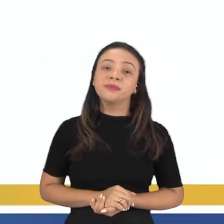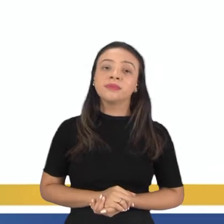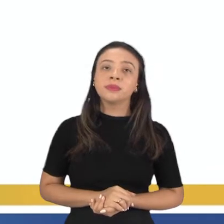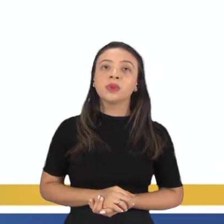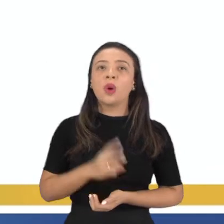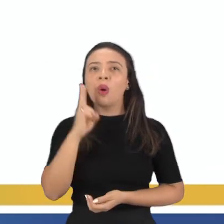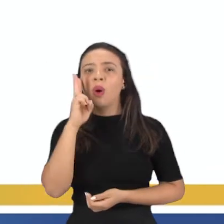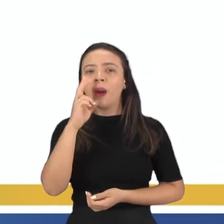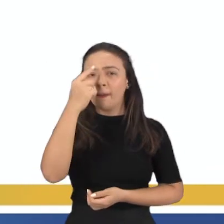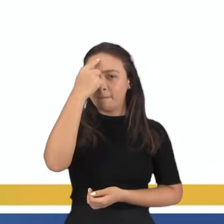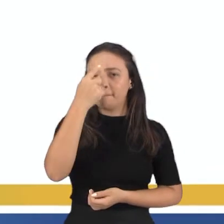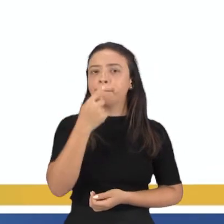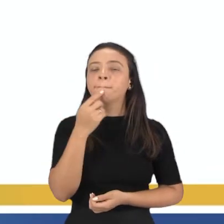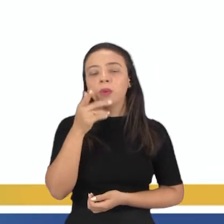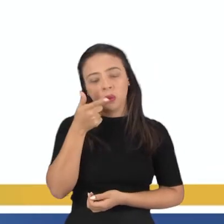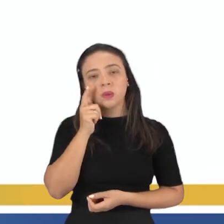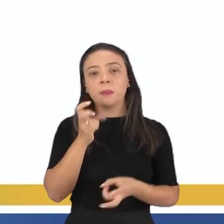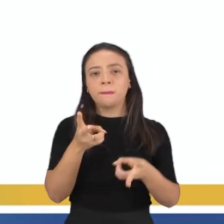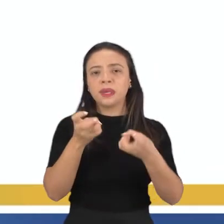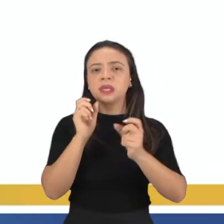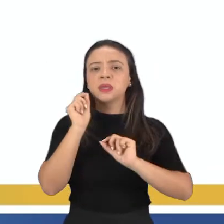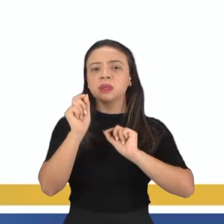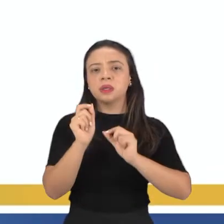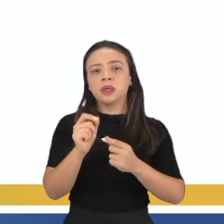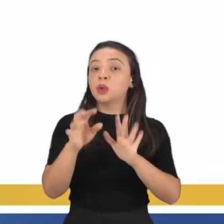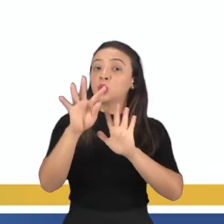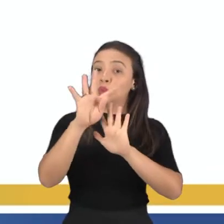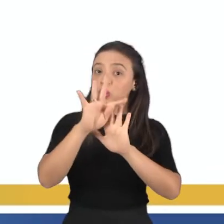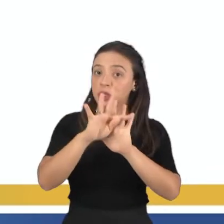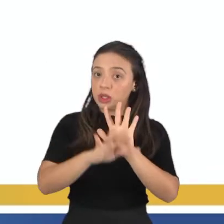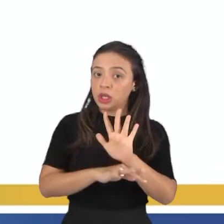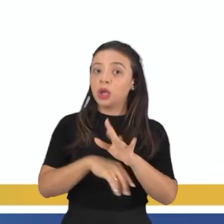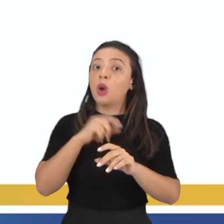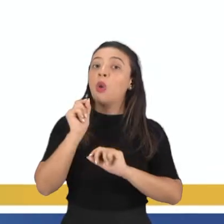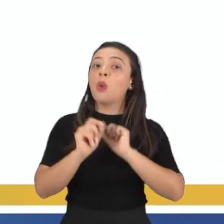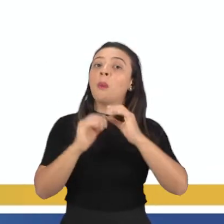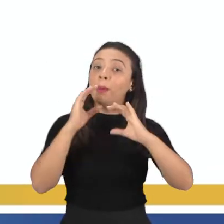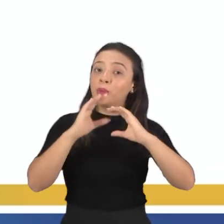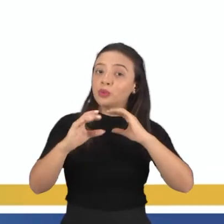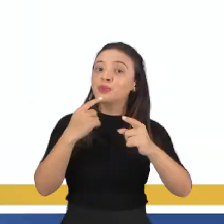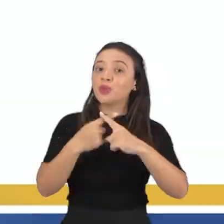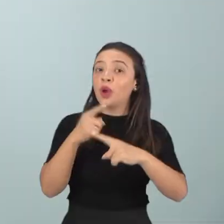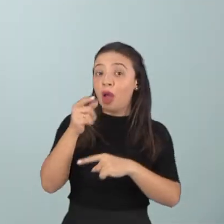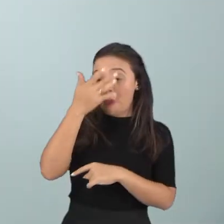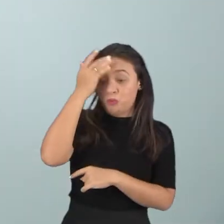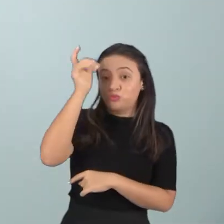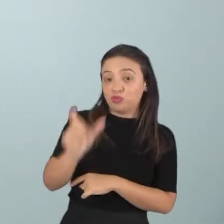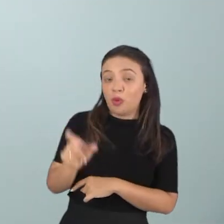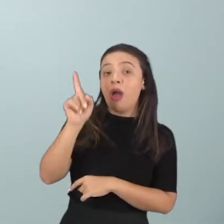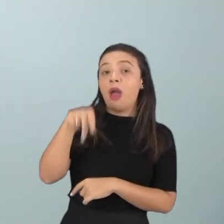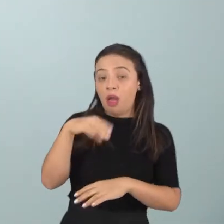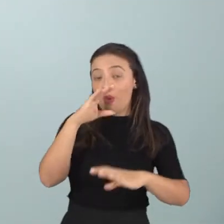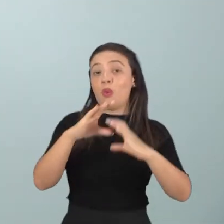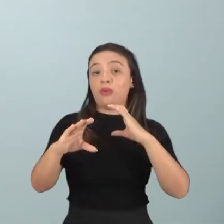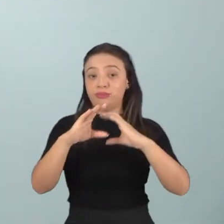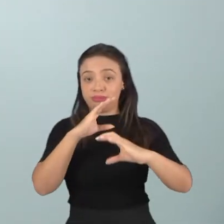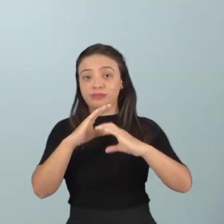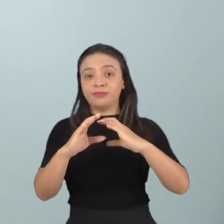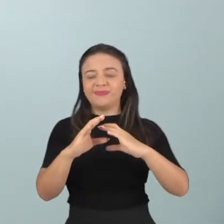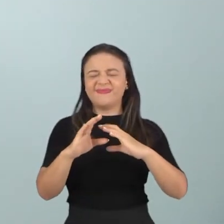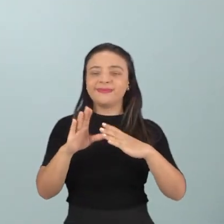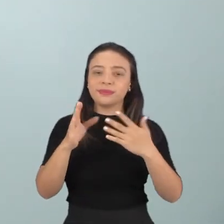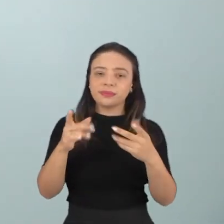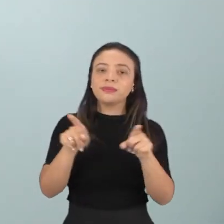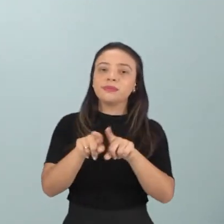sobra por esta imagem eu já sei discernir que o texto se trata de uma música porque ele é um cantor né Muito provavelmente será uma música